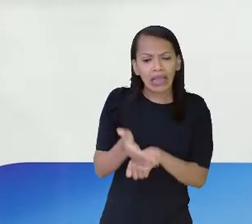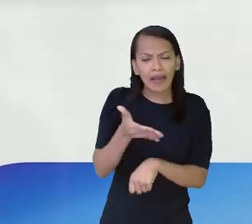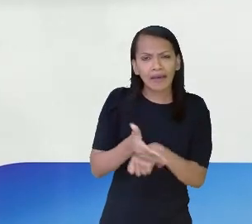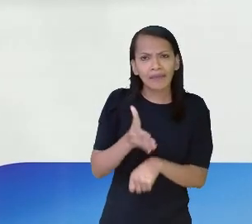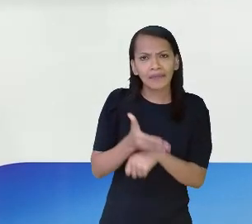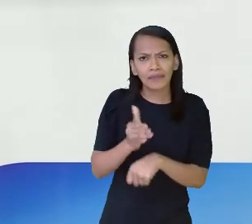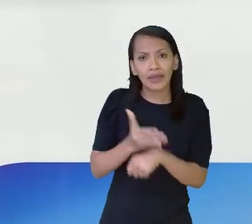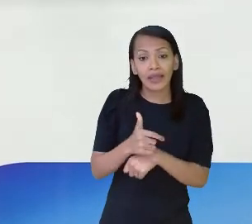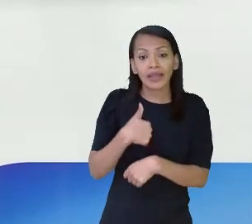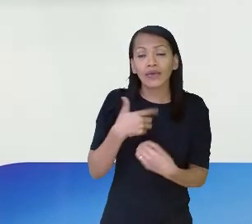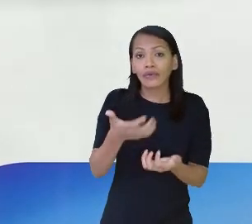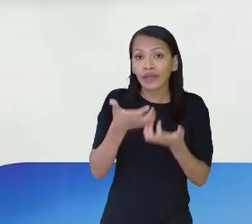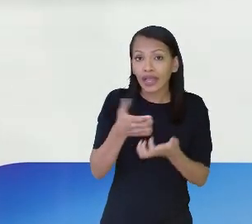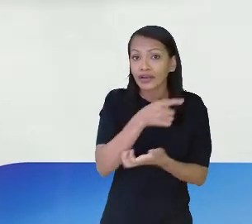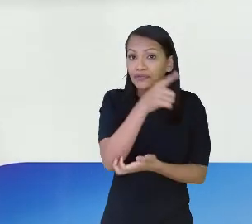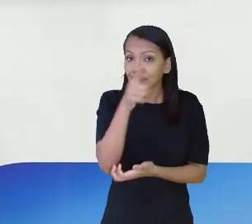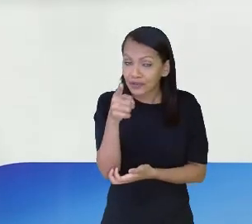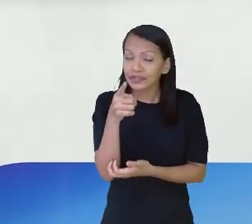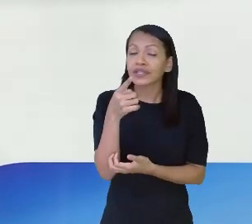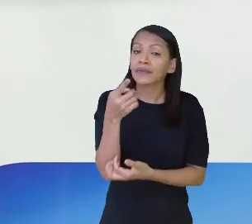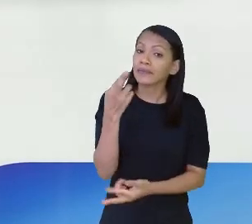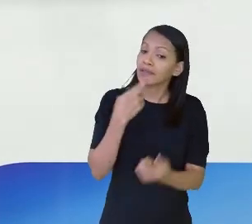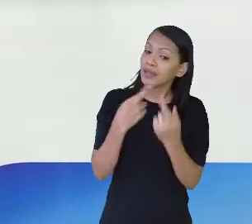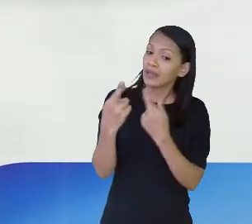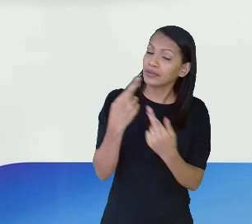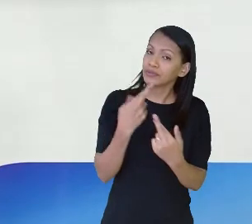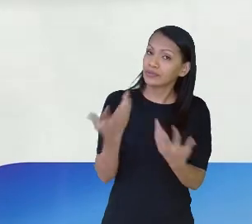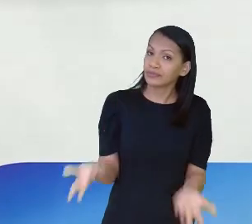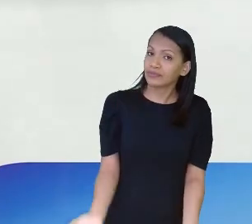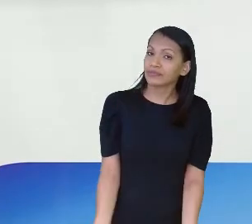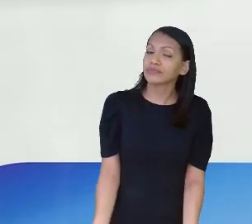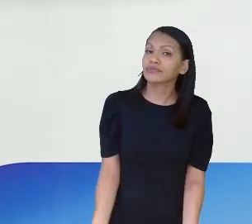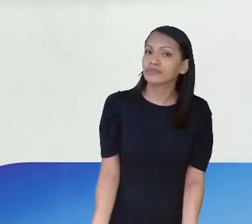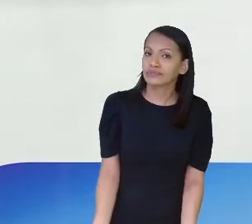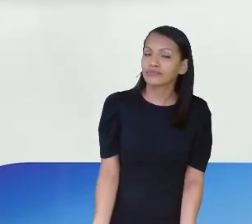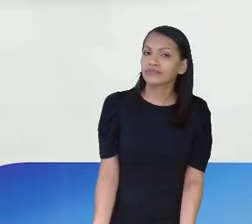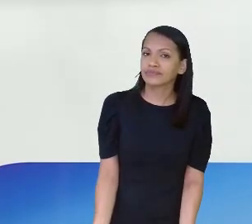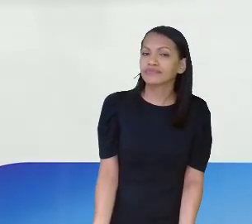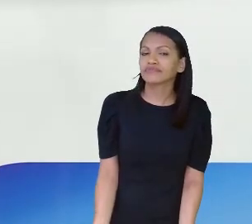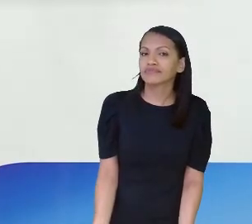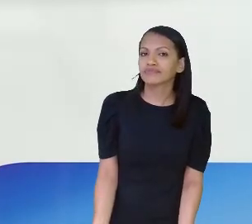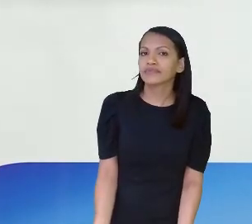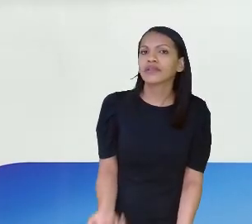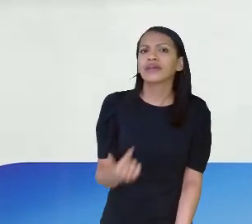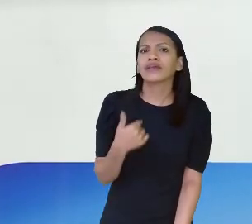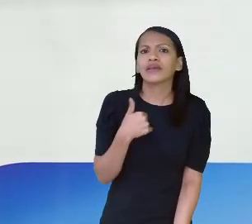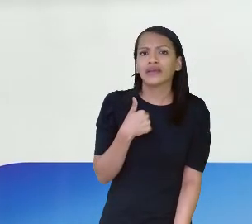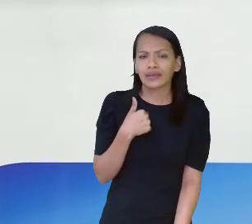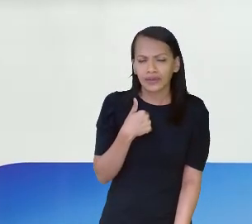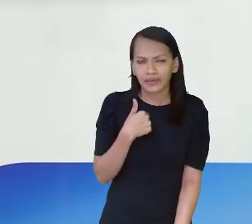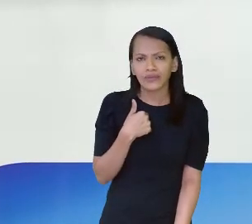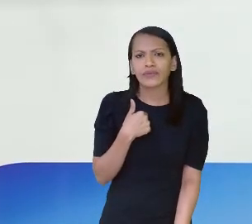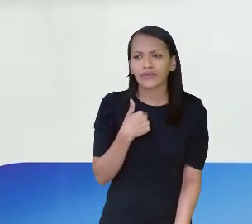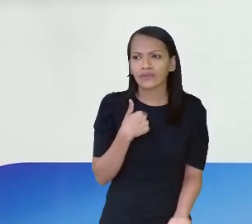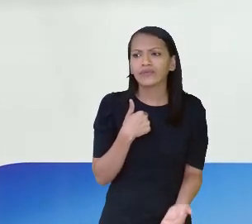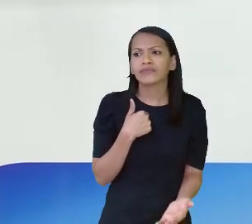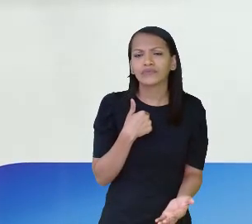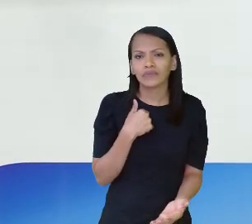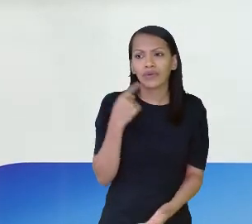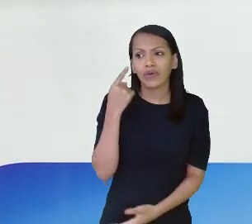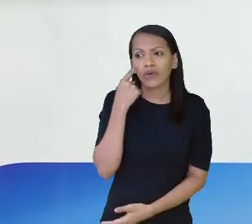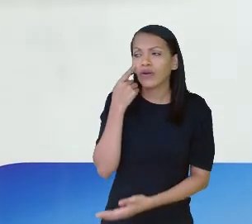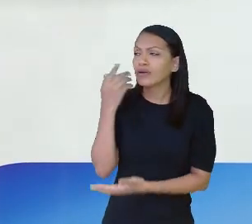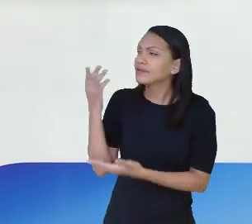mesmo. Agora eu quero que vocês me respondam. Eu coloquei na minha mancala, mais uma